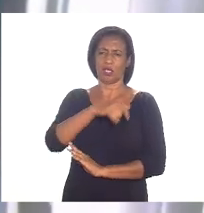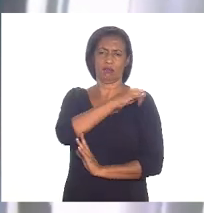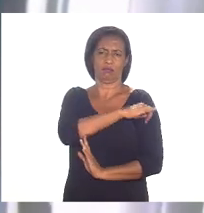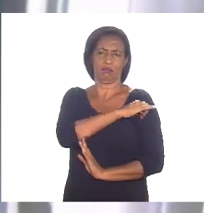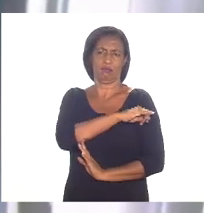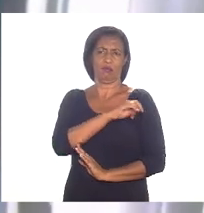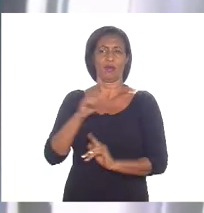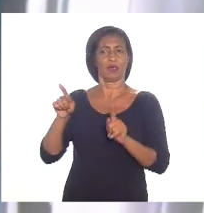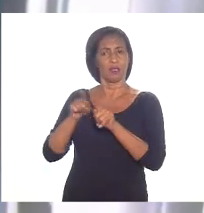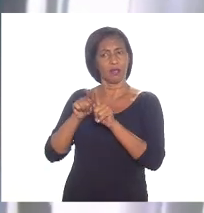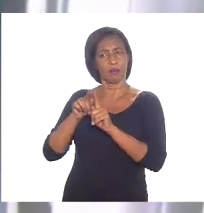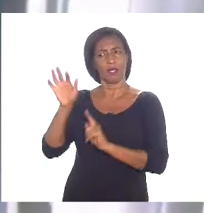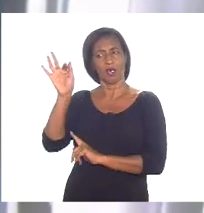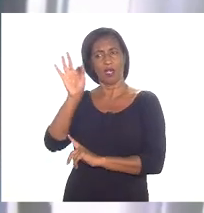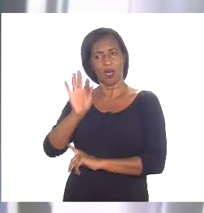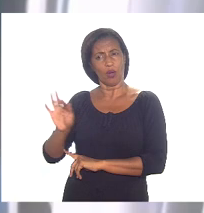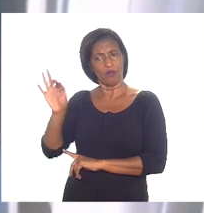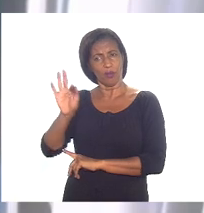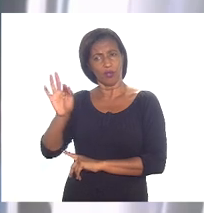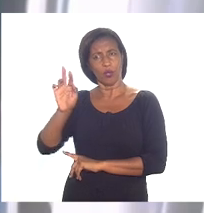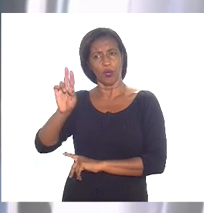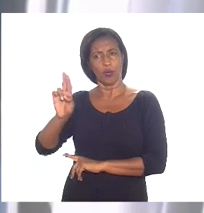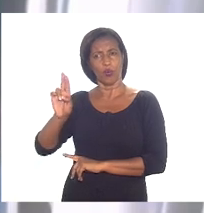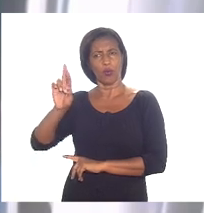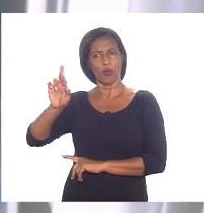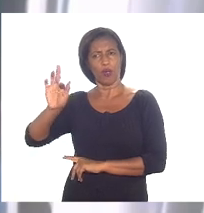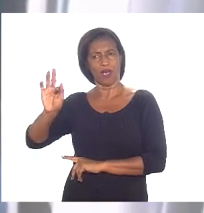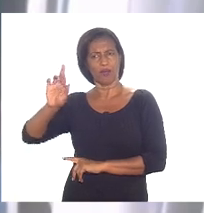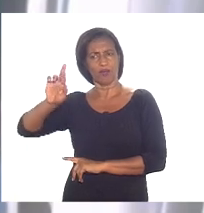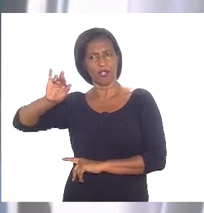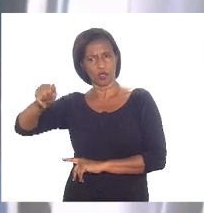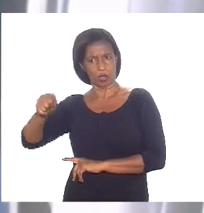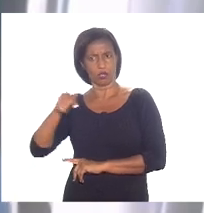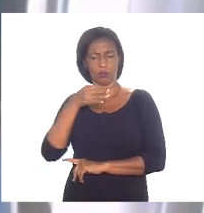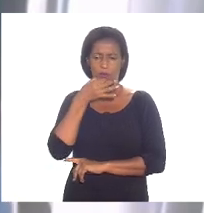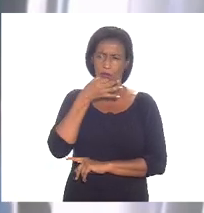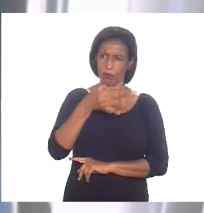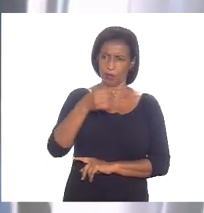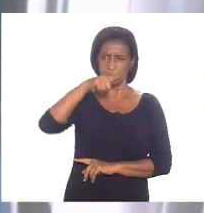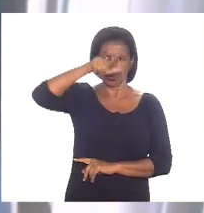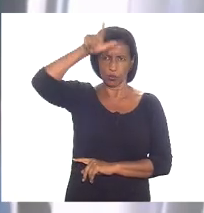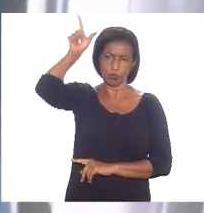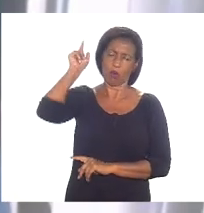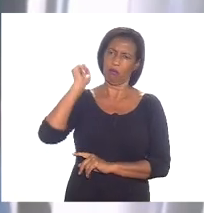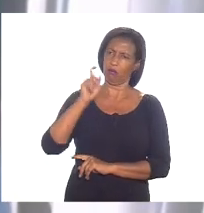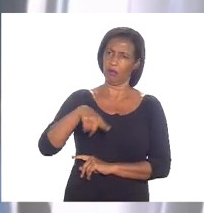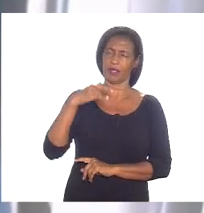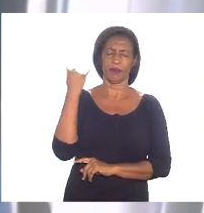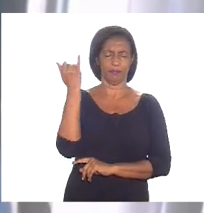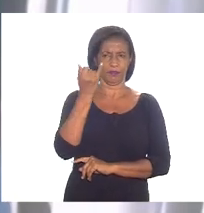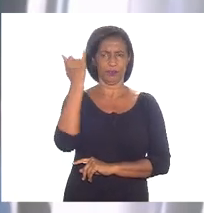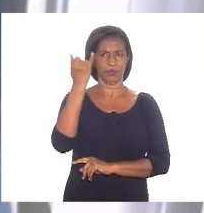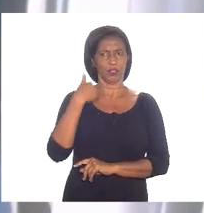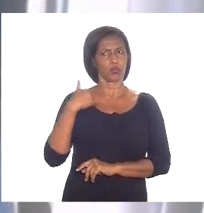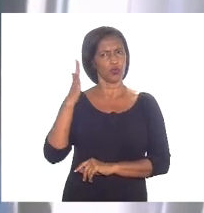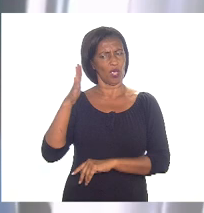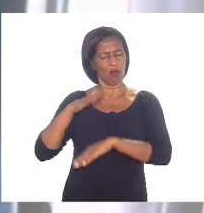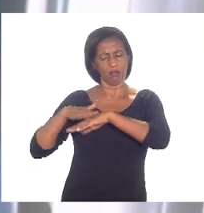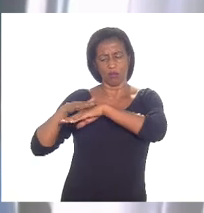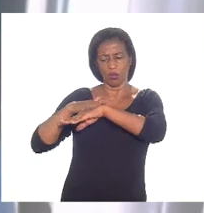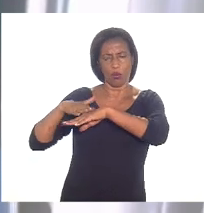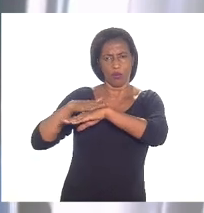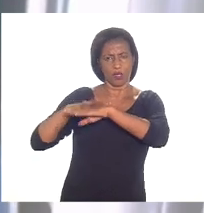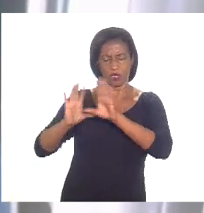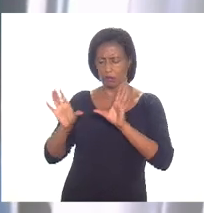A ponderação do deputado Luiz Paulo, eu considero muito importante. Eu já venho conversando com a reitora Denise Carvalho e com